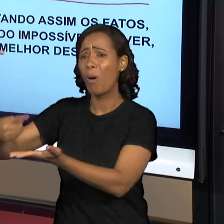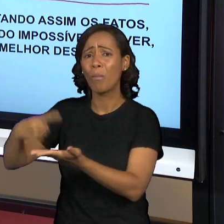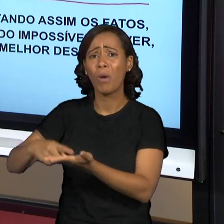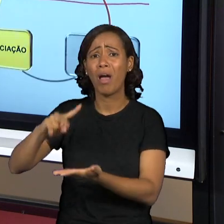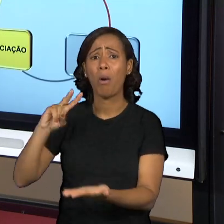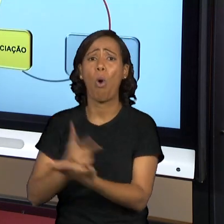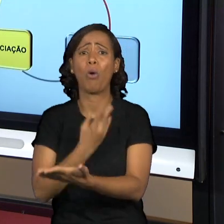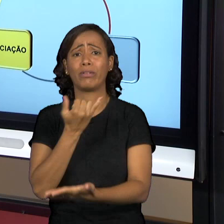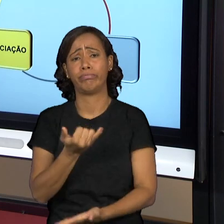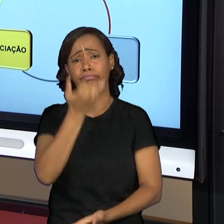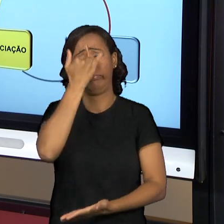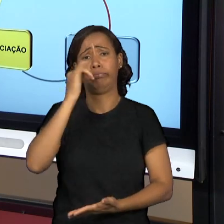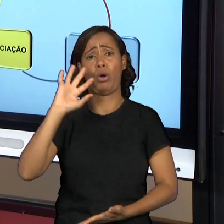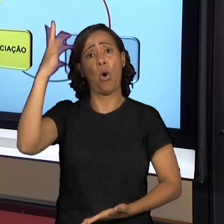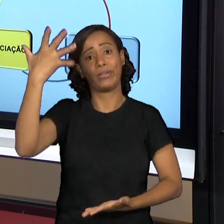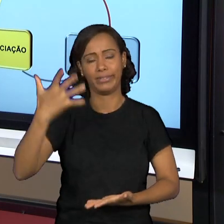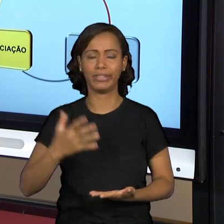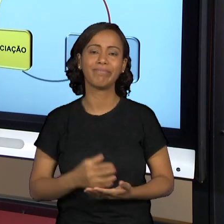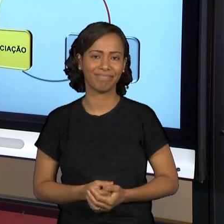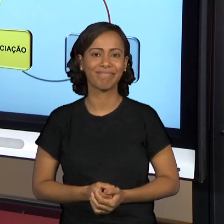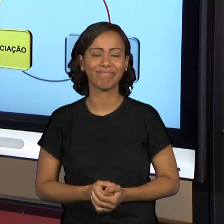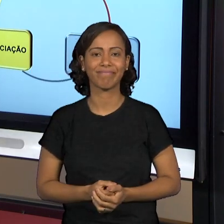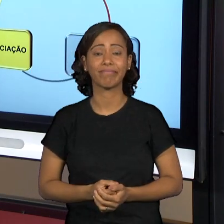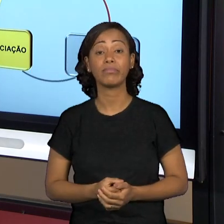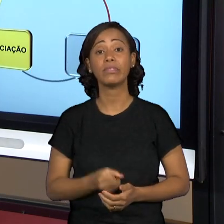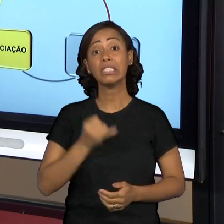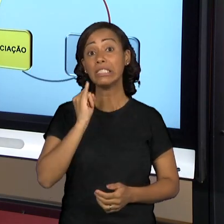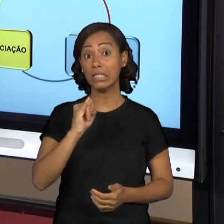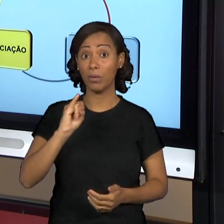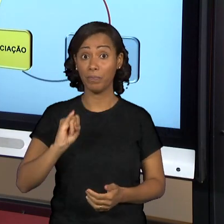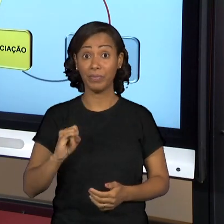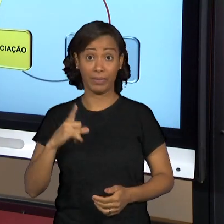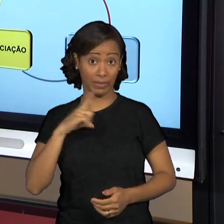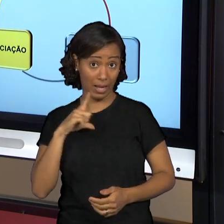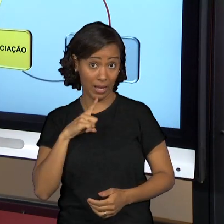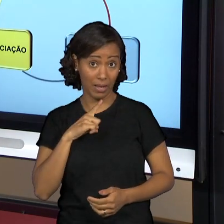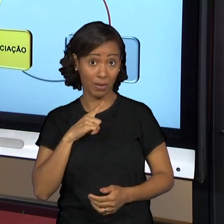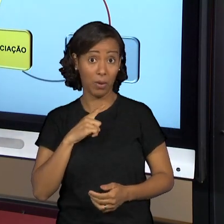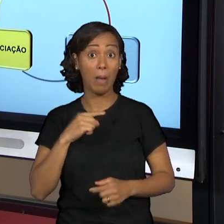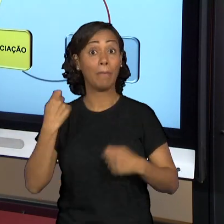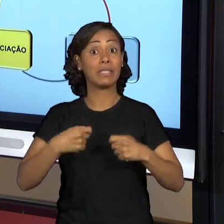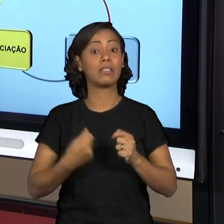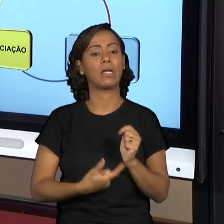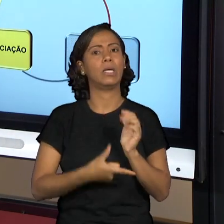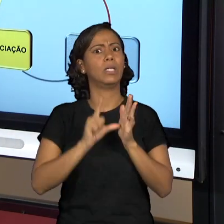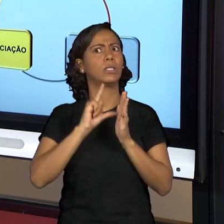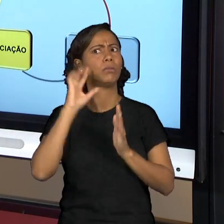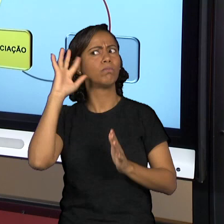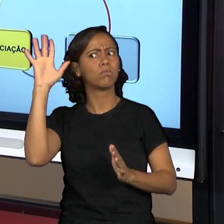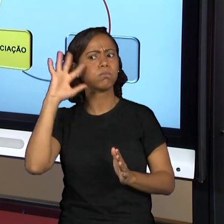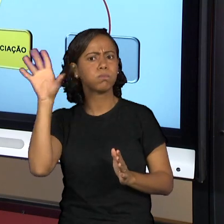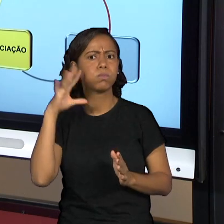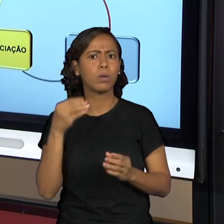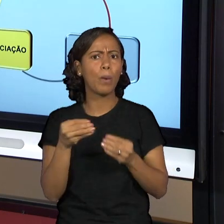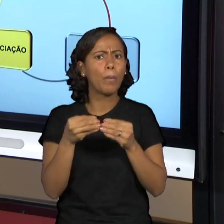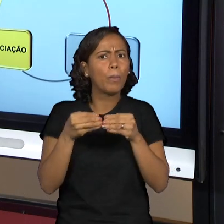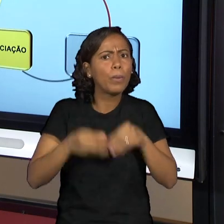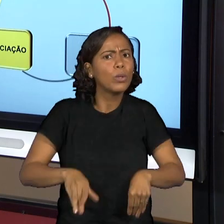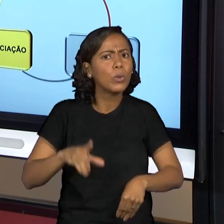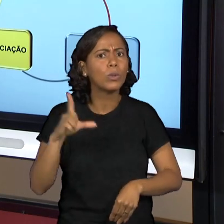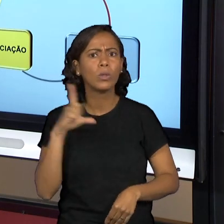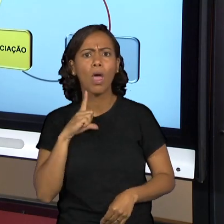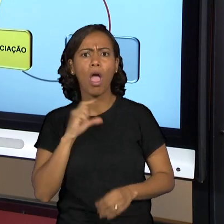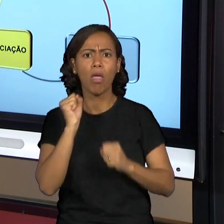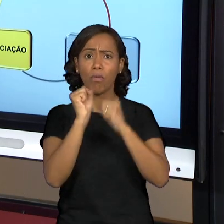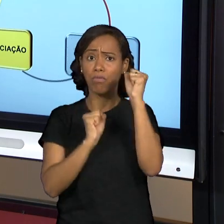imprevisibilidade. E aí, quando nós chegamos nessa condição, a gente precisa pensar quais são os impactos que isso vai produzir para a estrutura patrimonial